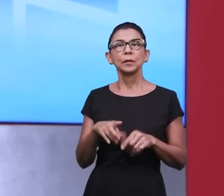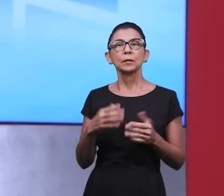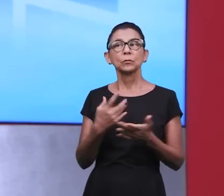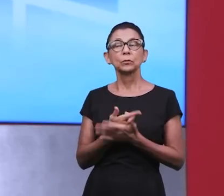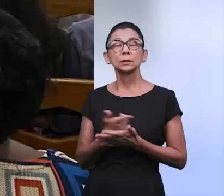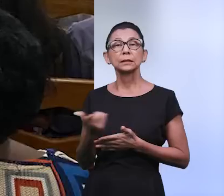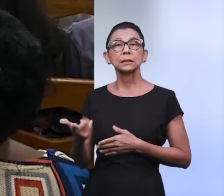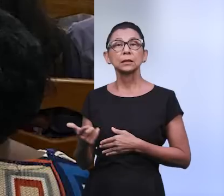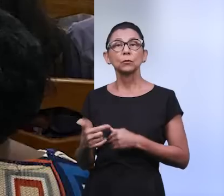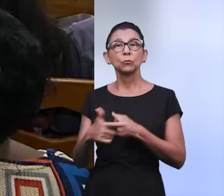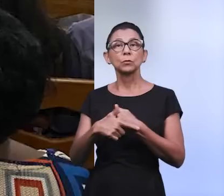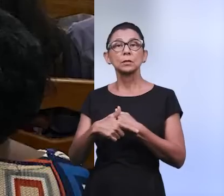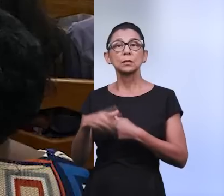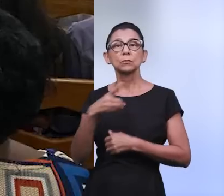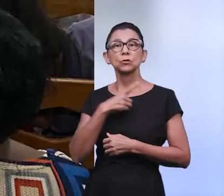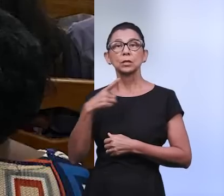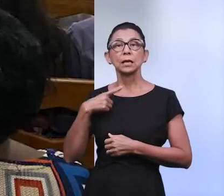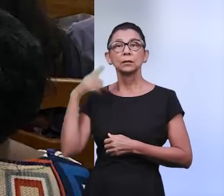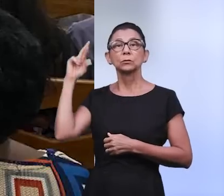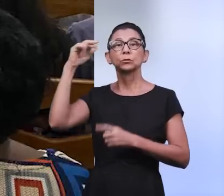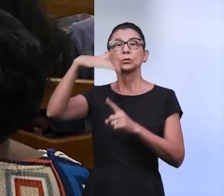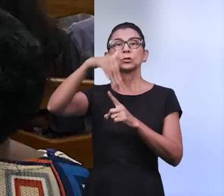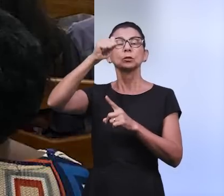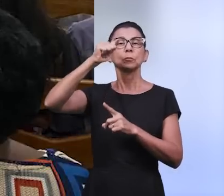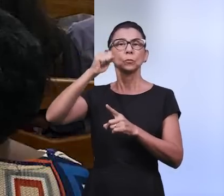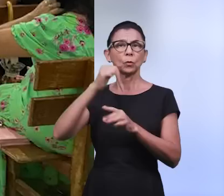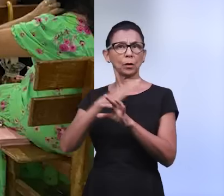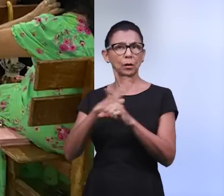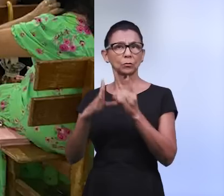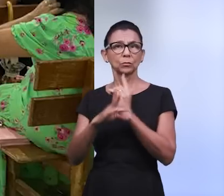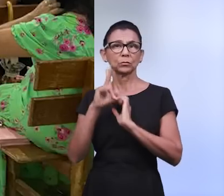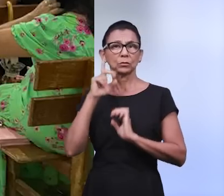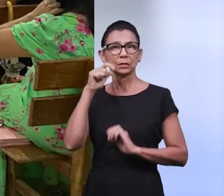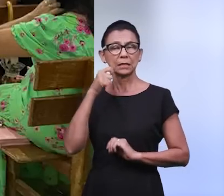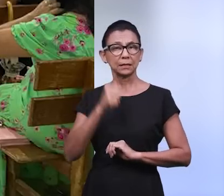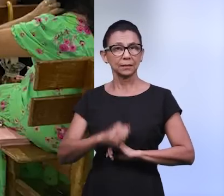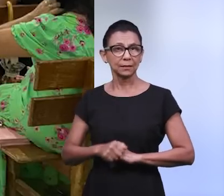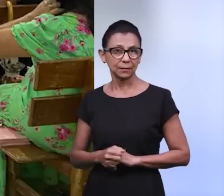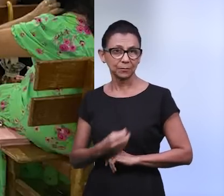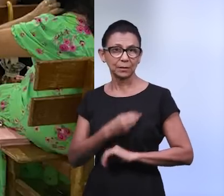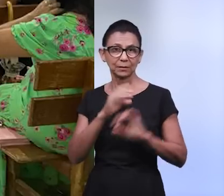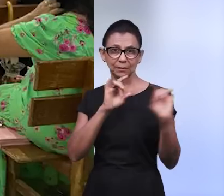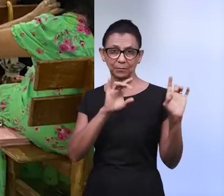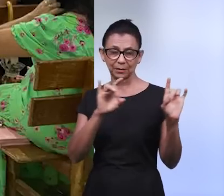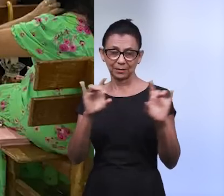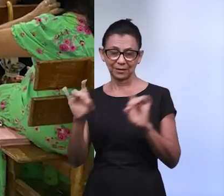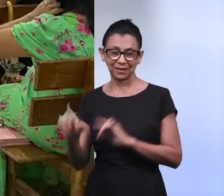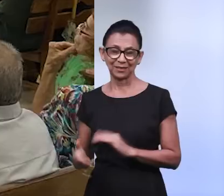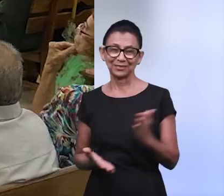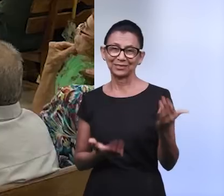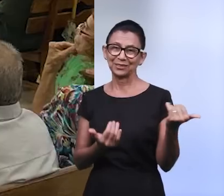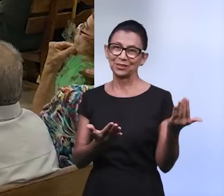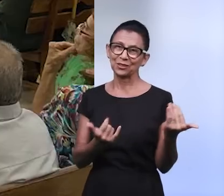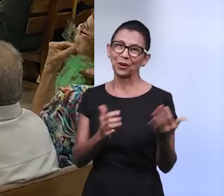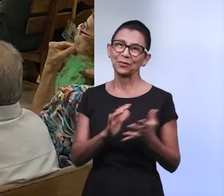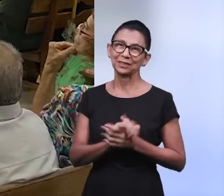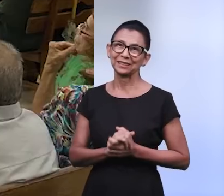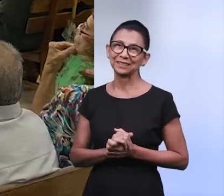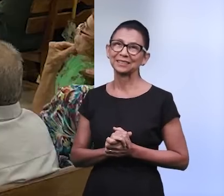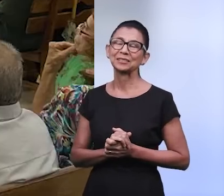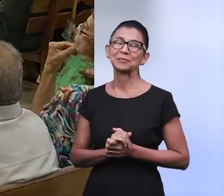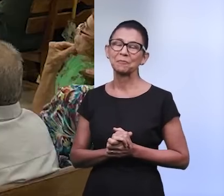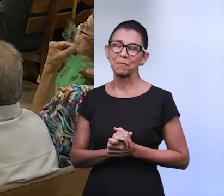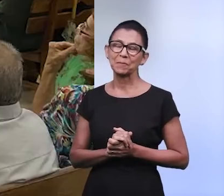para diaconato em um culto especial, um culto de ceia, com a participação especial dos jovens ali na cidade de Pedreira,